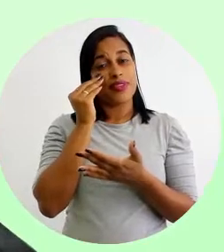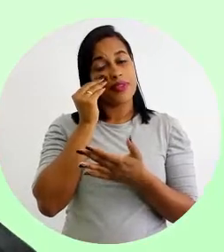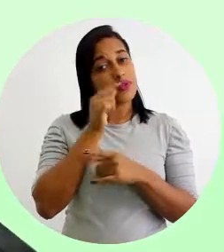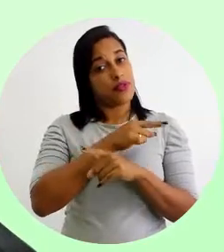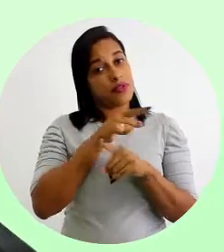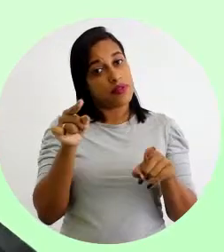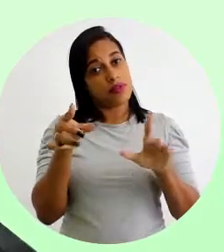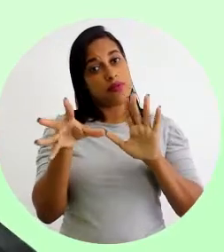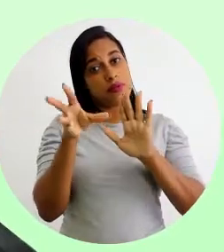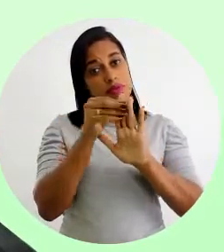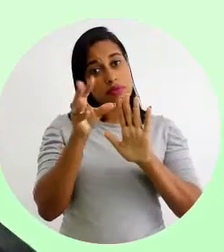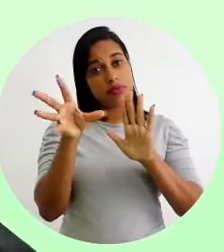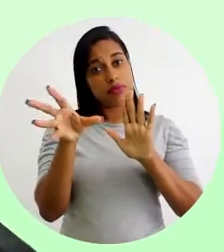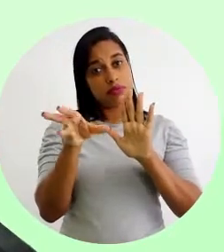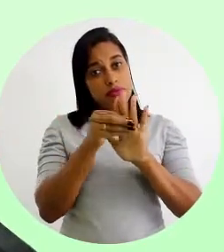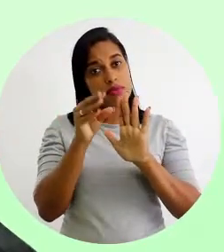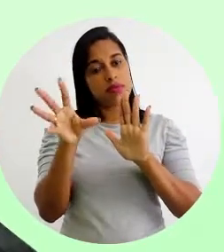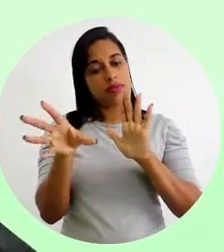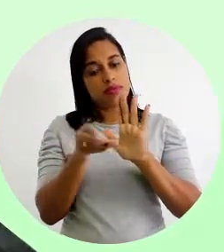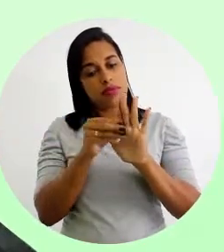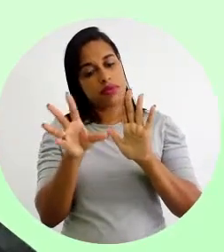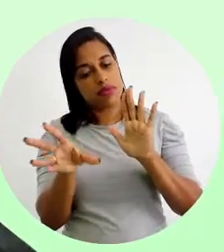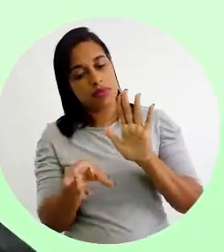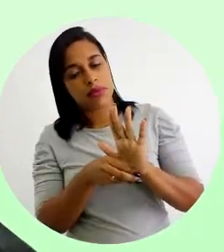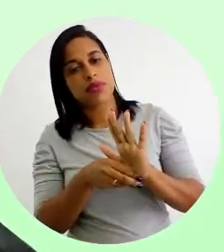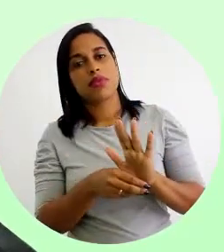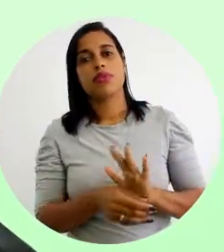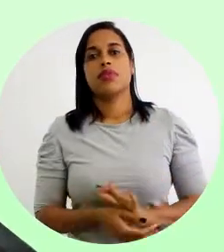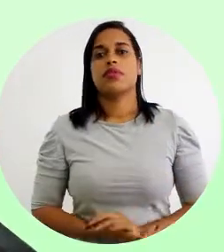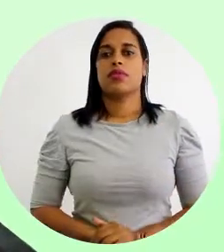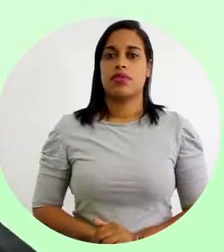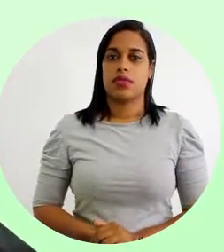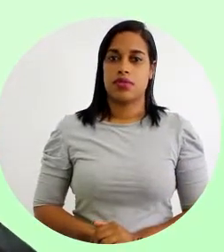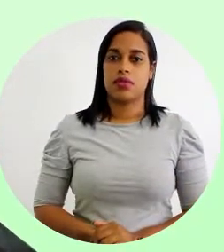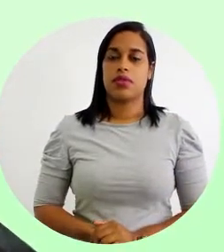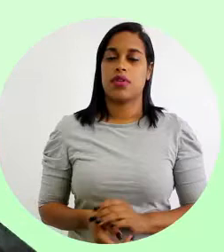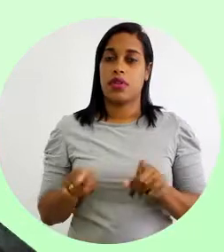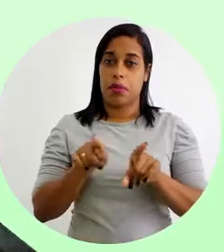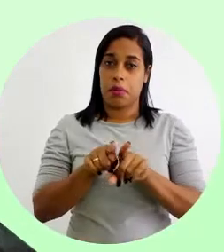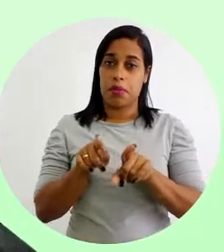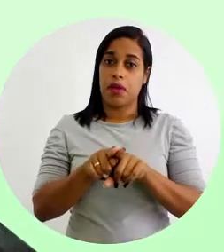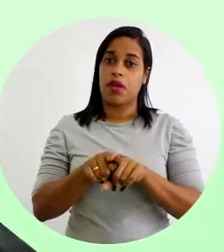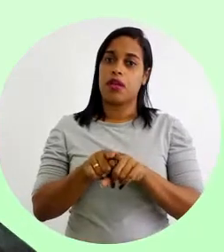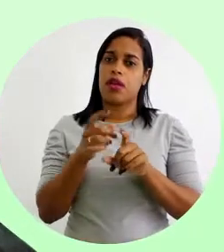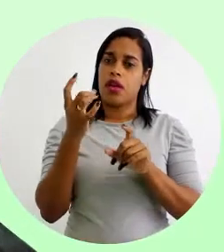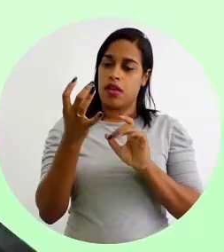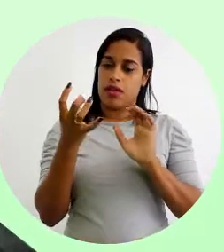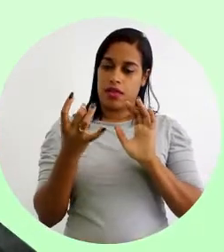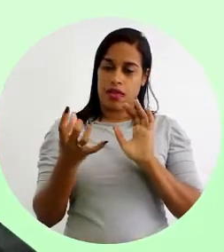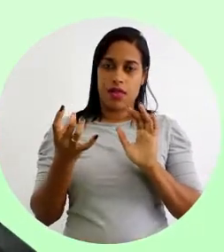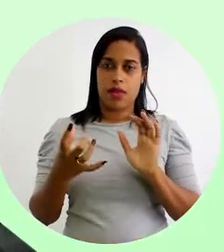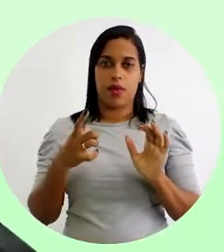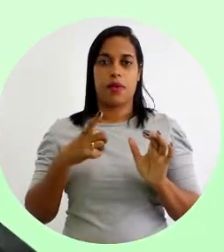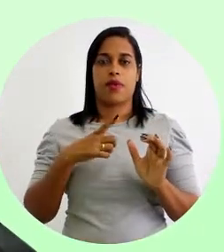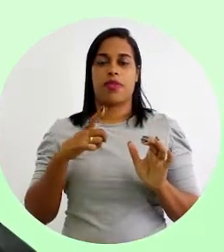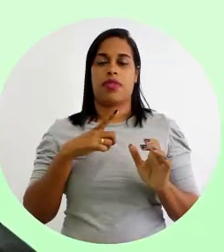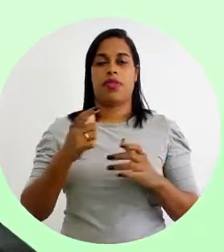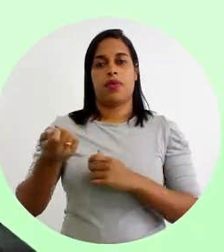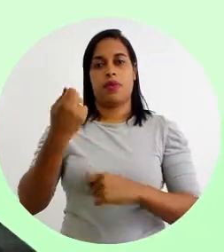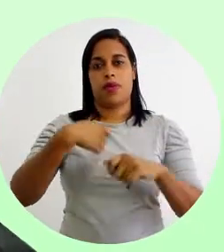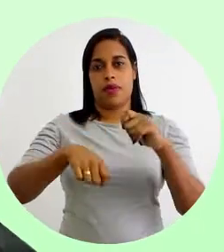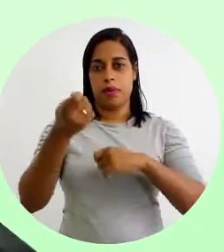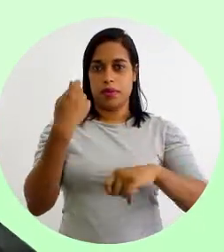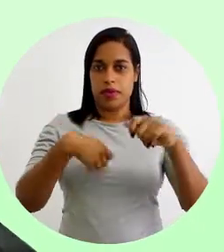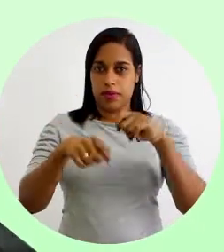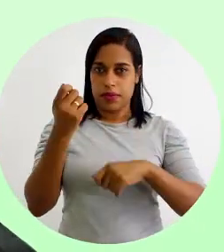específico, que vocês vão preencher para que conste os bens que foram adquiridos com recurso de